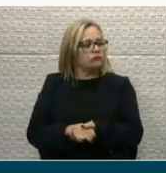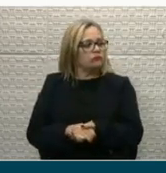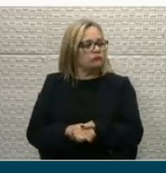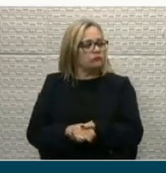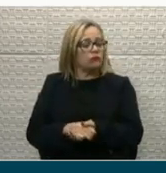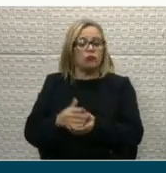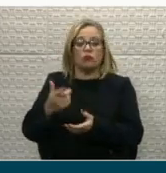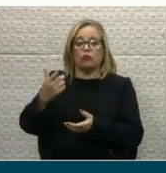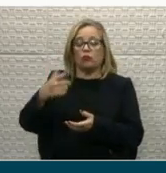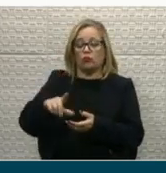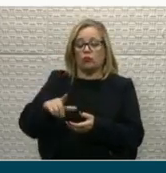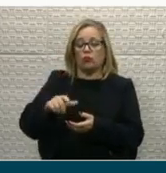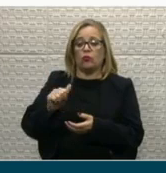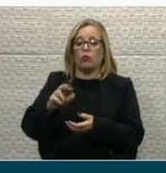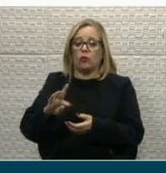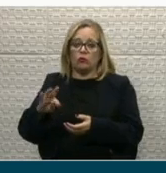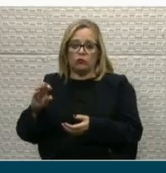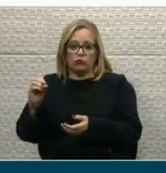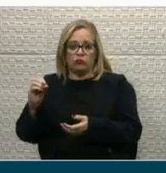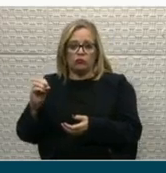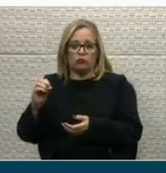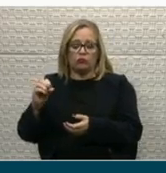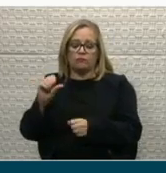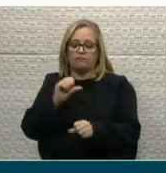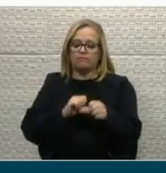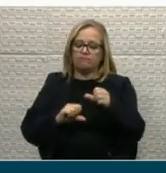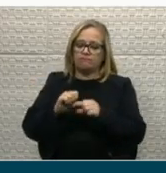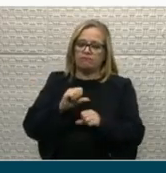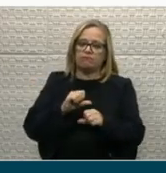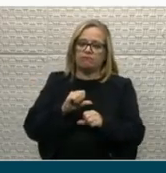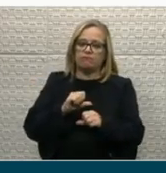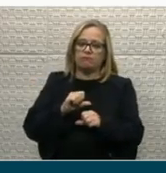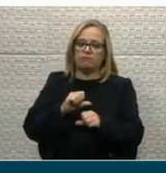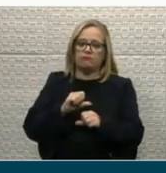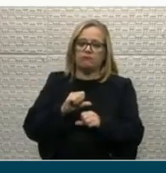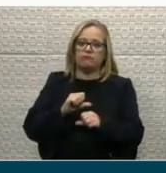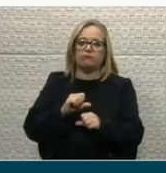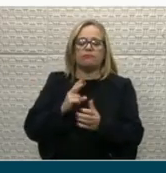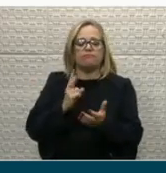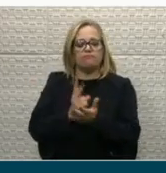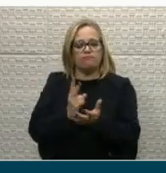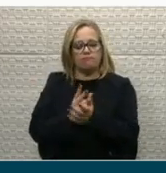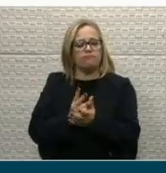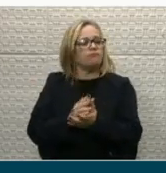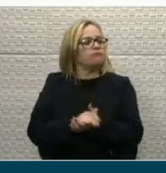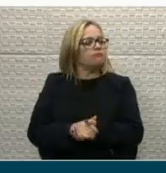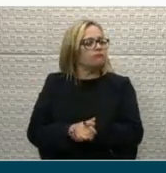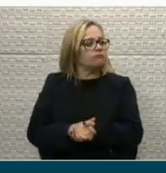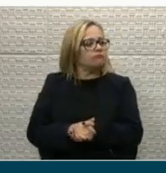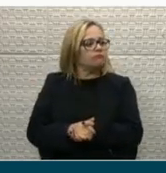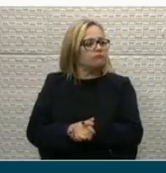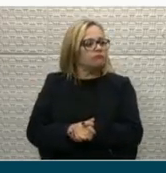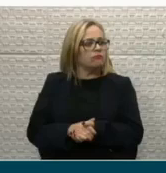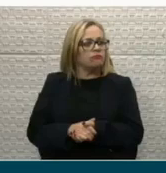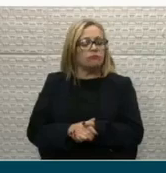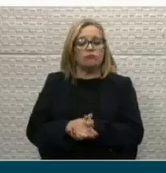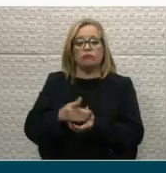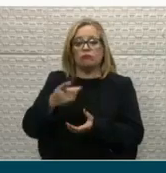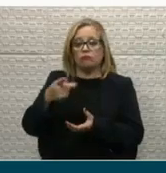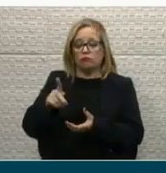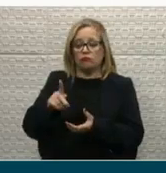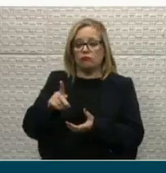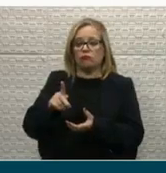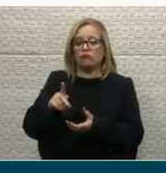que o outro autovalor da transformação é o autovalor lambda igual a 2. E os seus